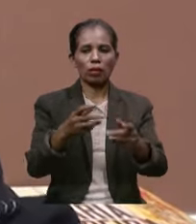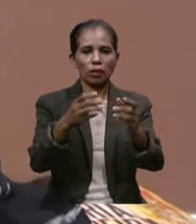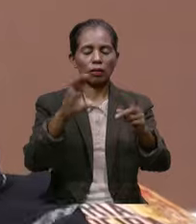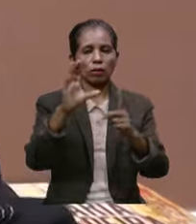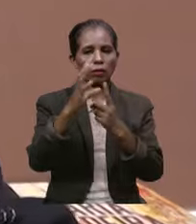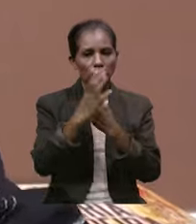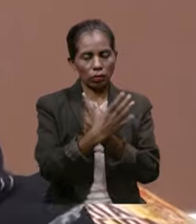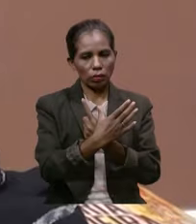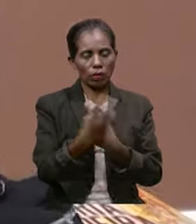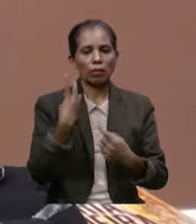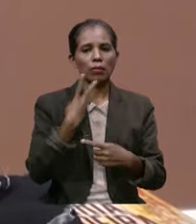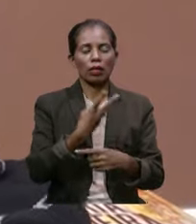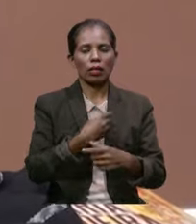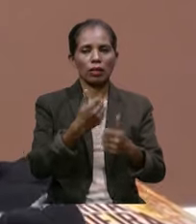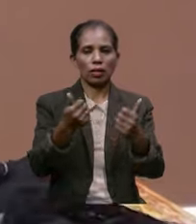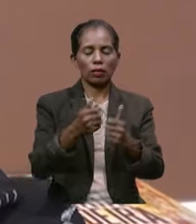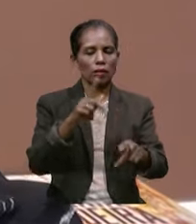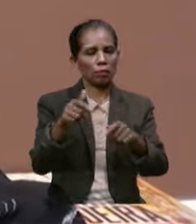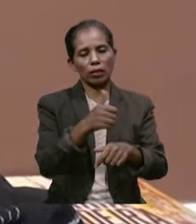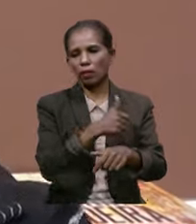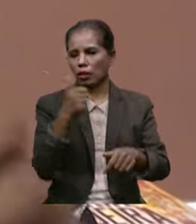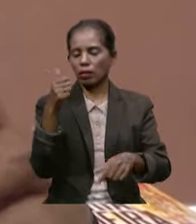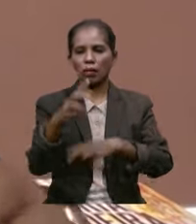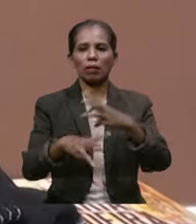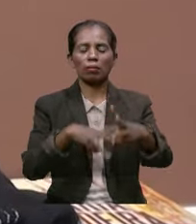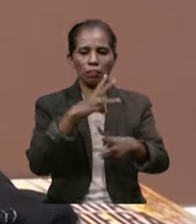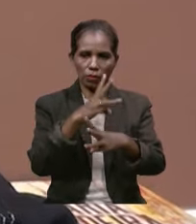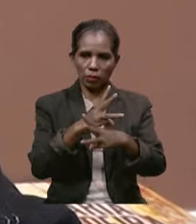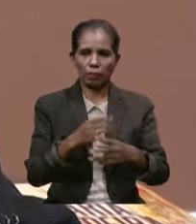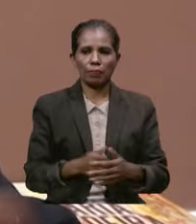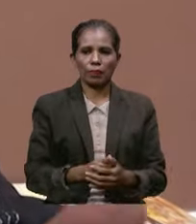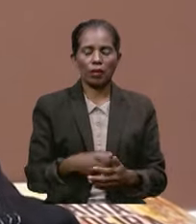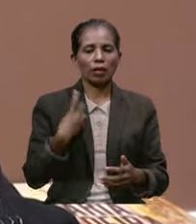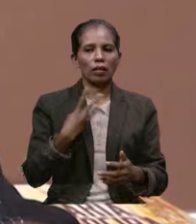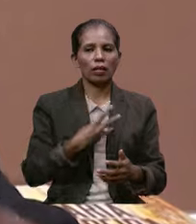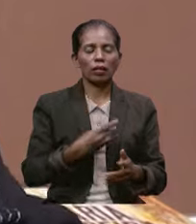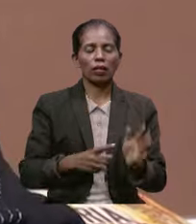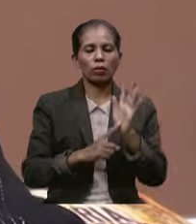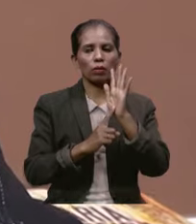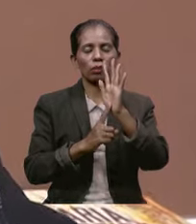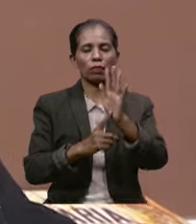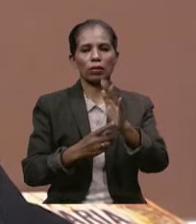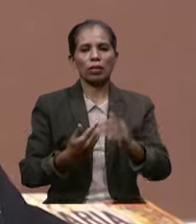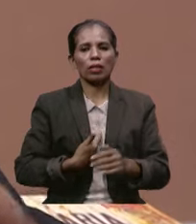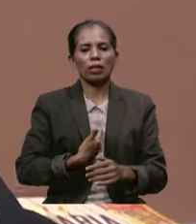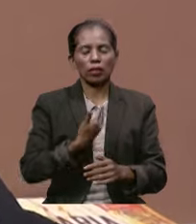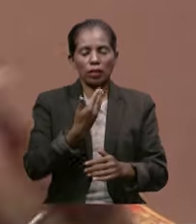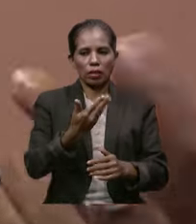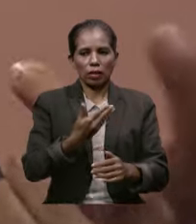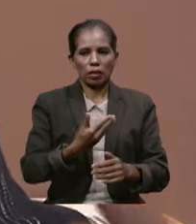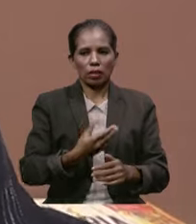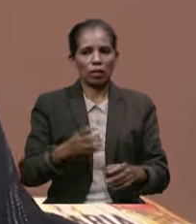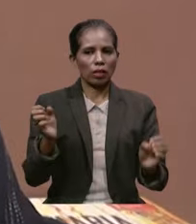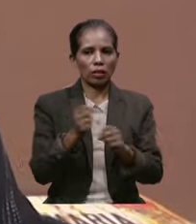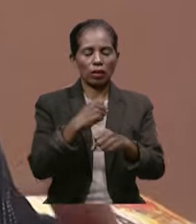halo agora da dão, o artista se recebe que o mundo toma. E a arte nem tem que expressão abstrato e tono. Lá hoje nesse halo